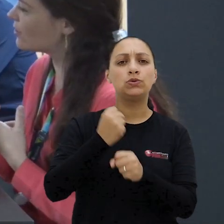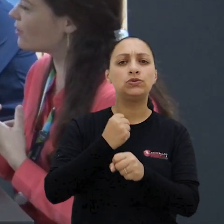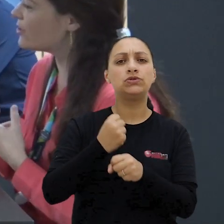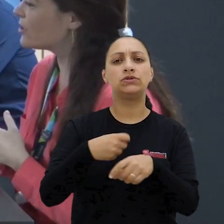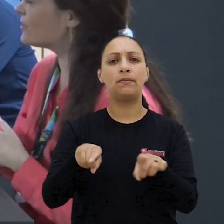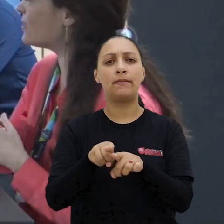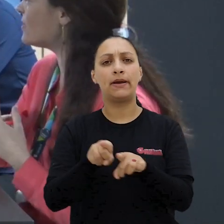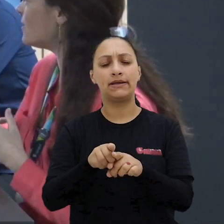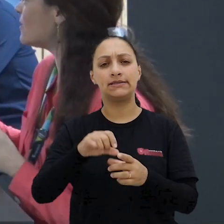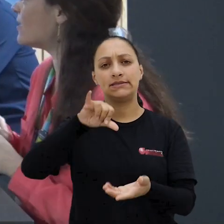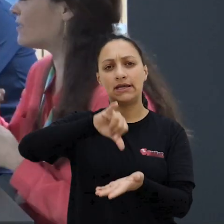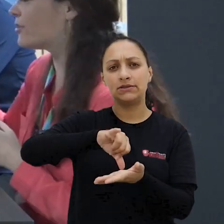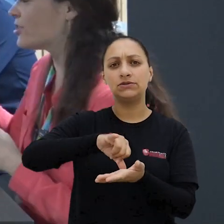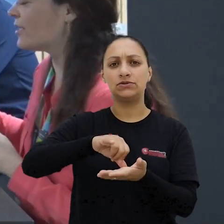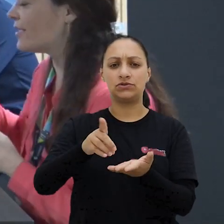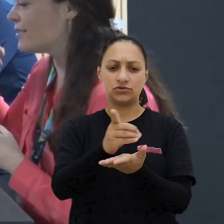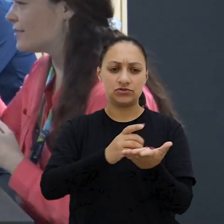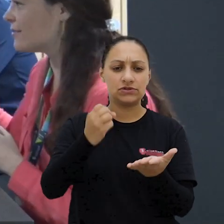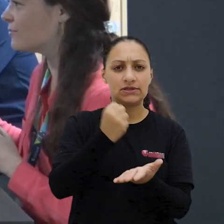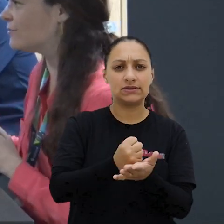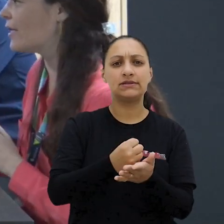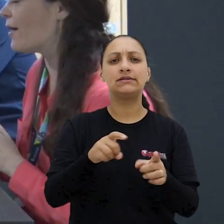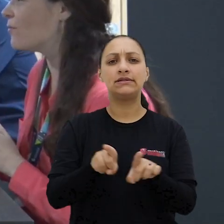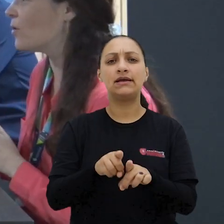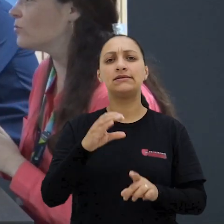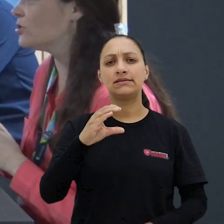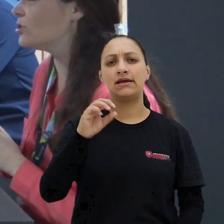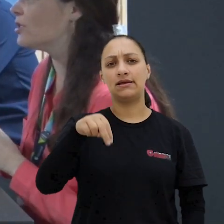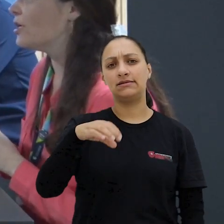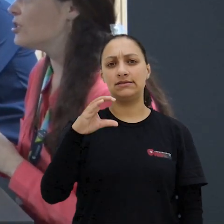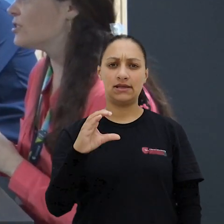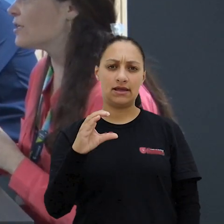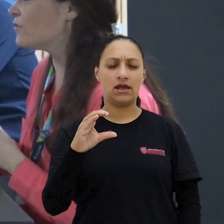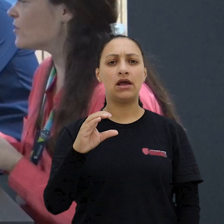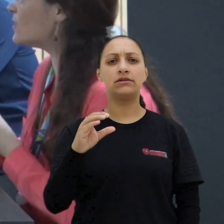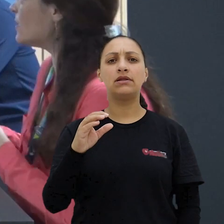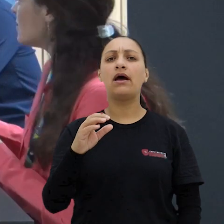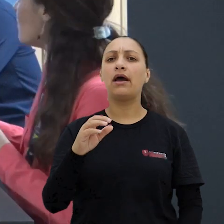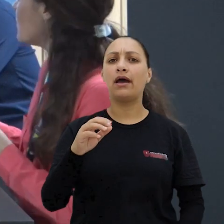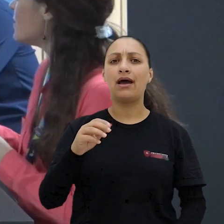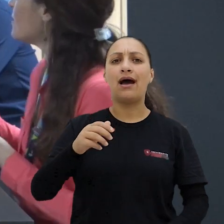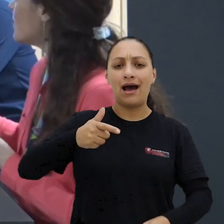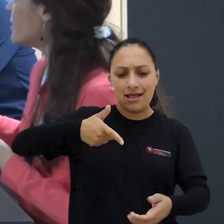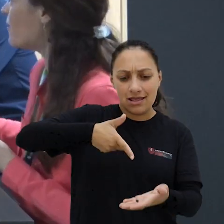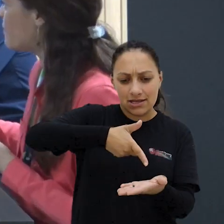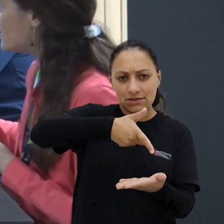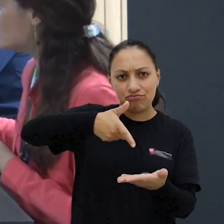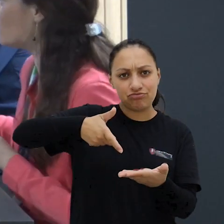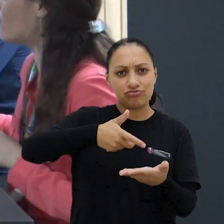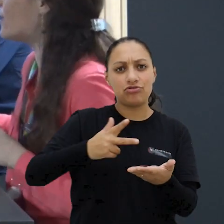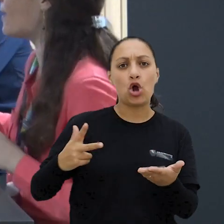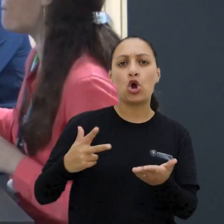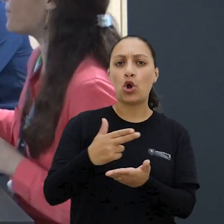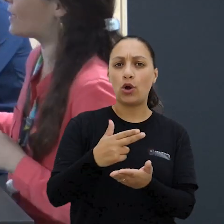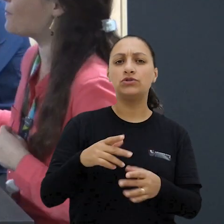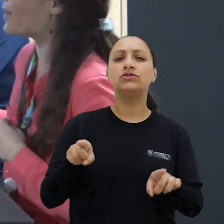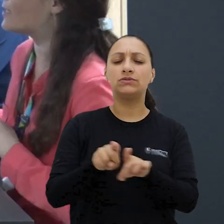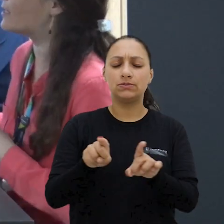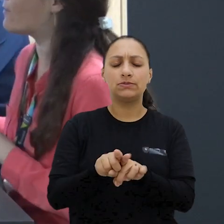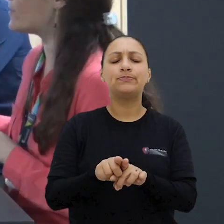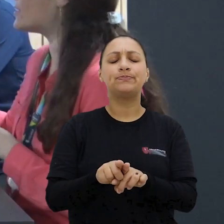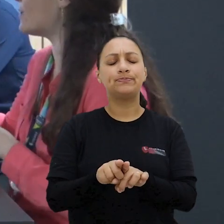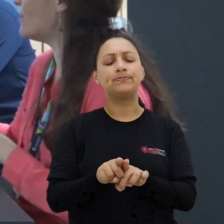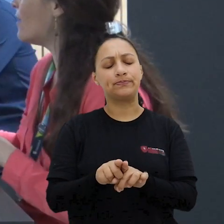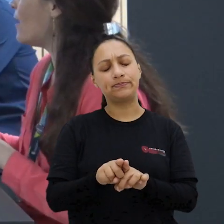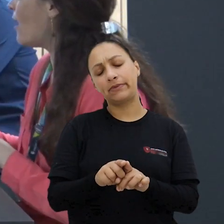tem oficina tecnológica, que tem CNC, corte a laser, né, um monte de serviços e que são, por exemplo, assim, uma empresa do Fevale